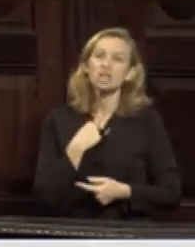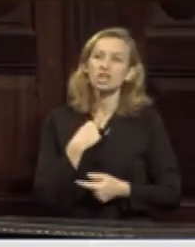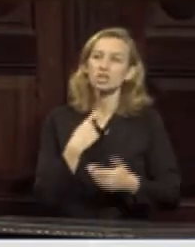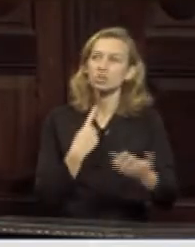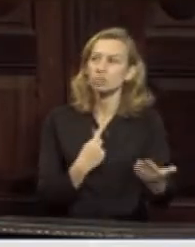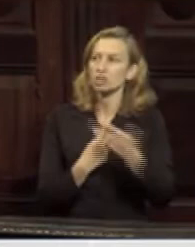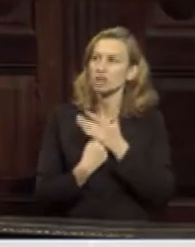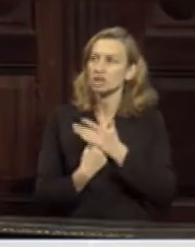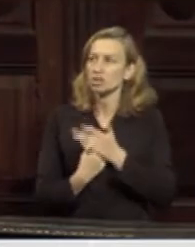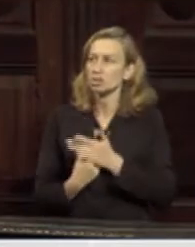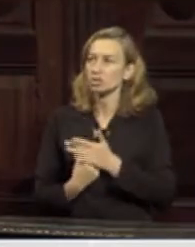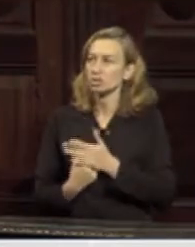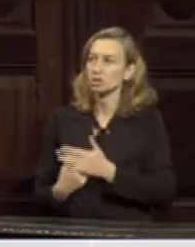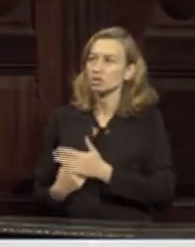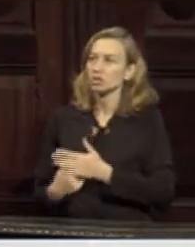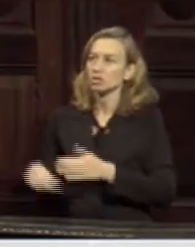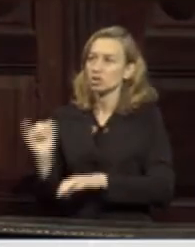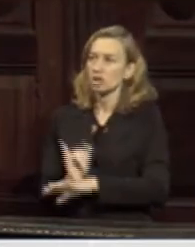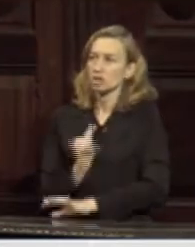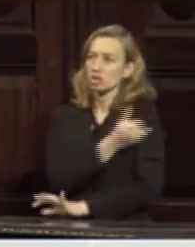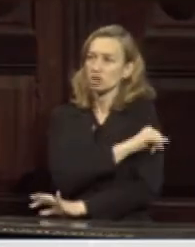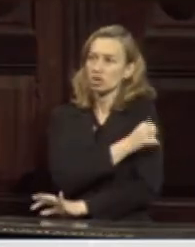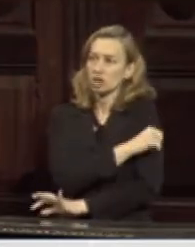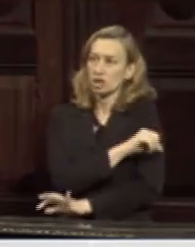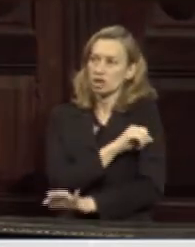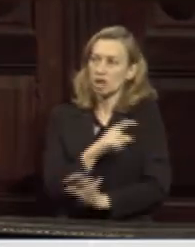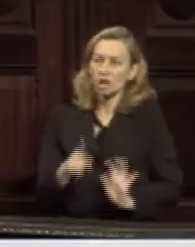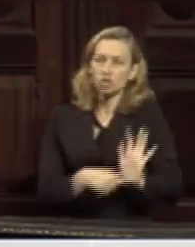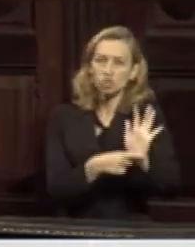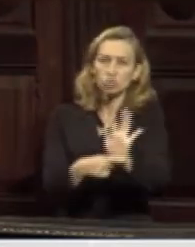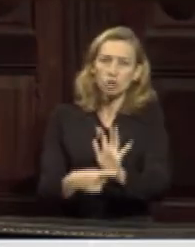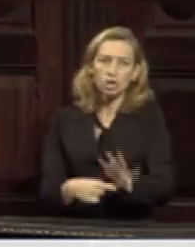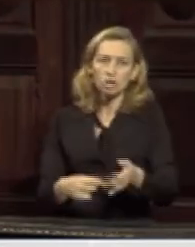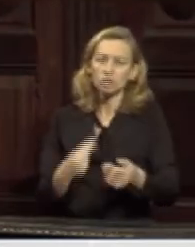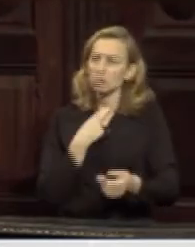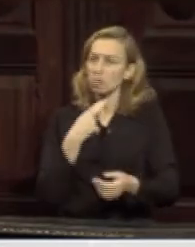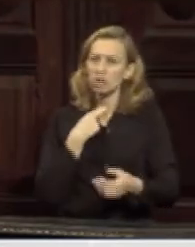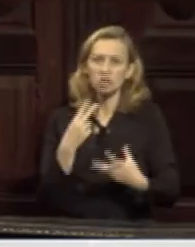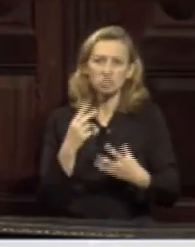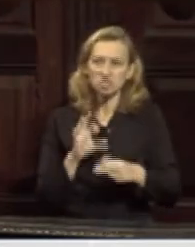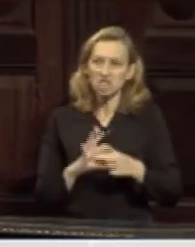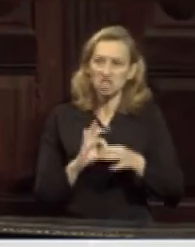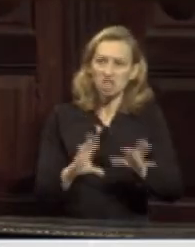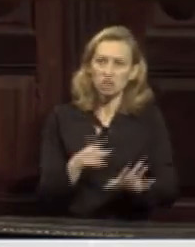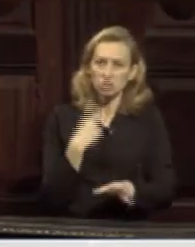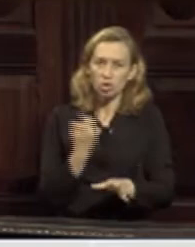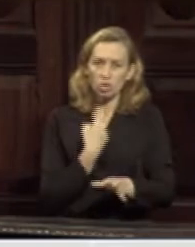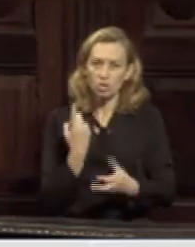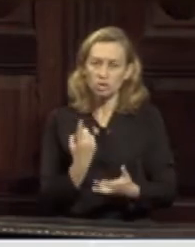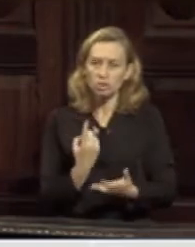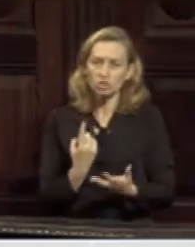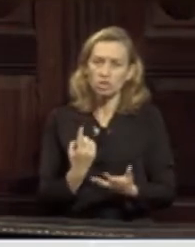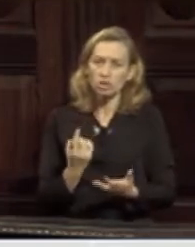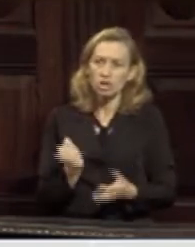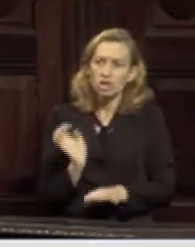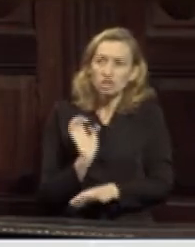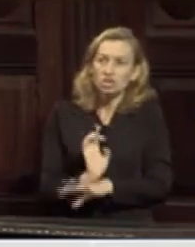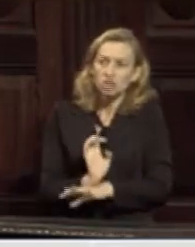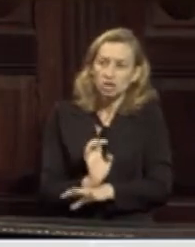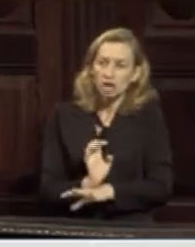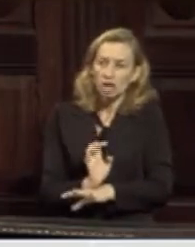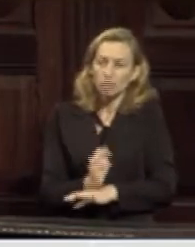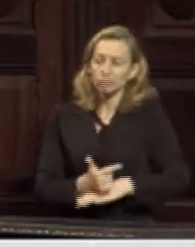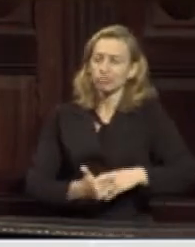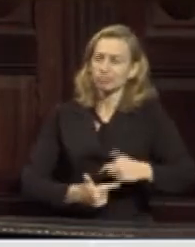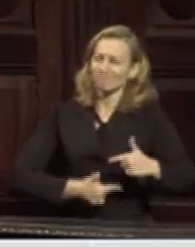seus empregos e dos seus investimentos. Não vamos permitir que o nosso Estado, que já conta com tantas dificuldades com o